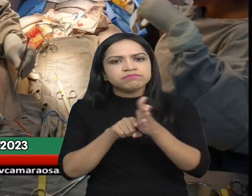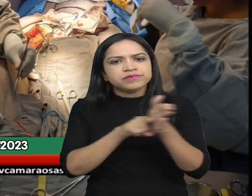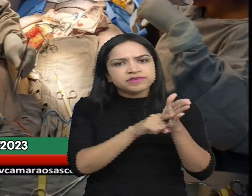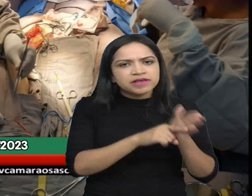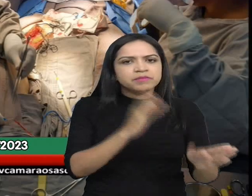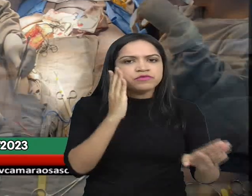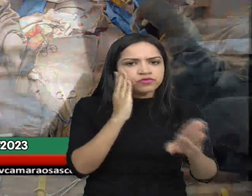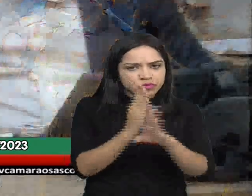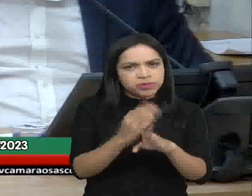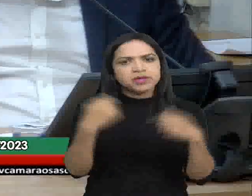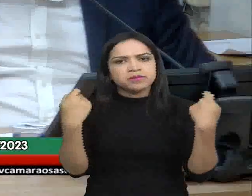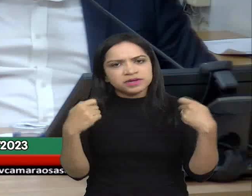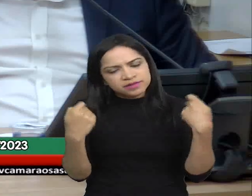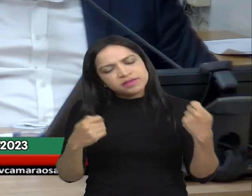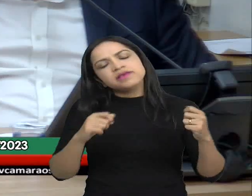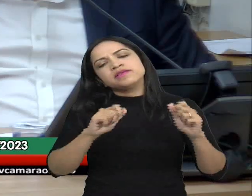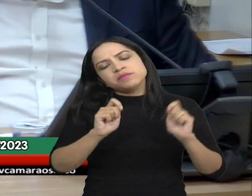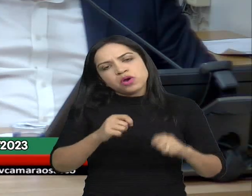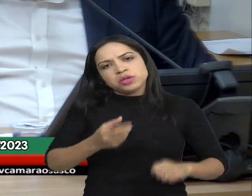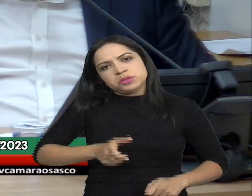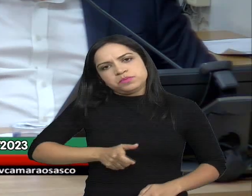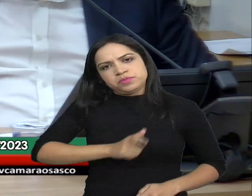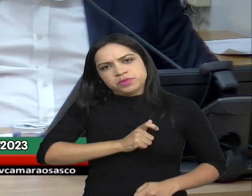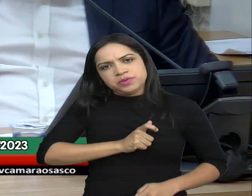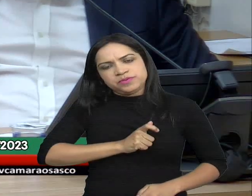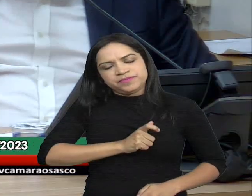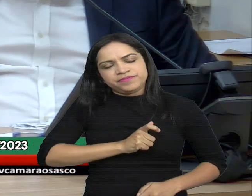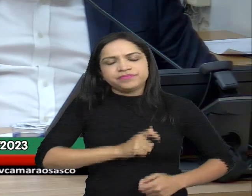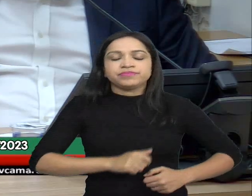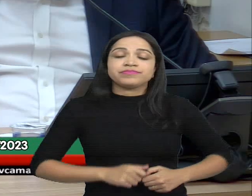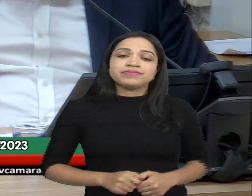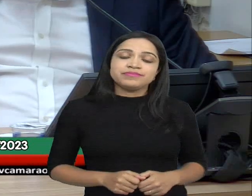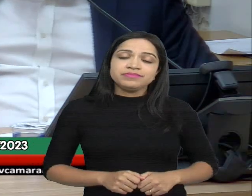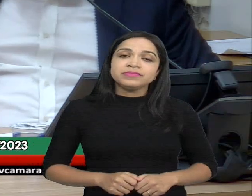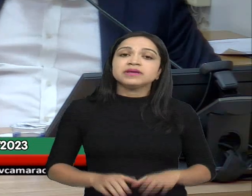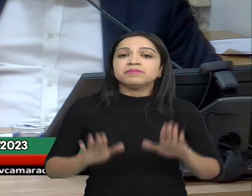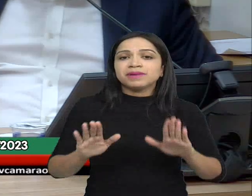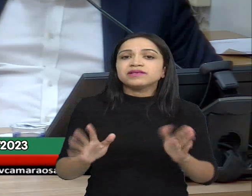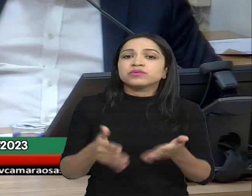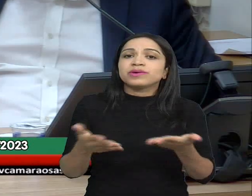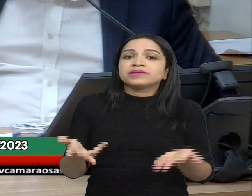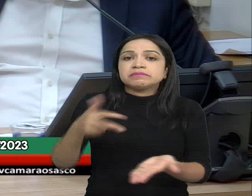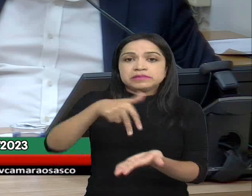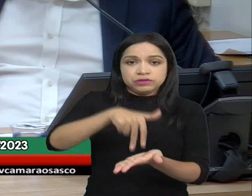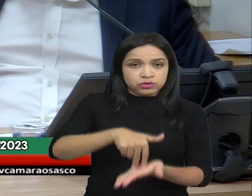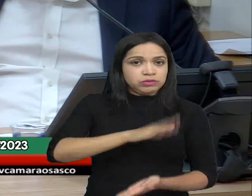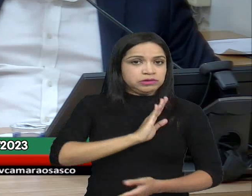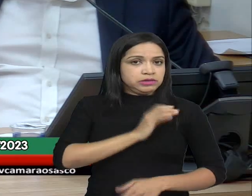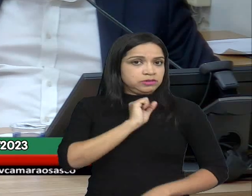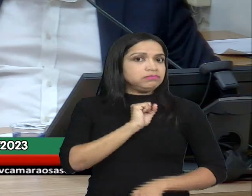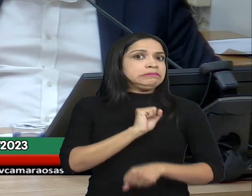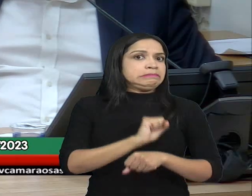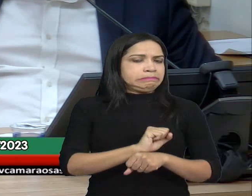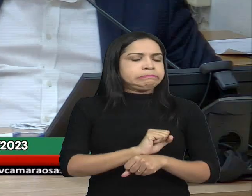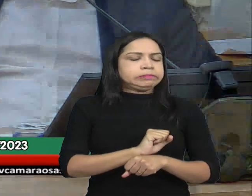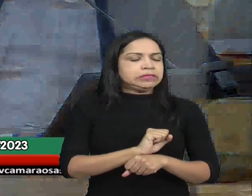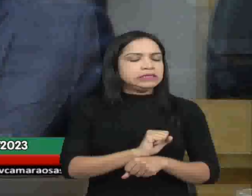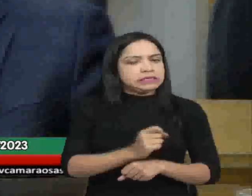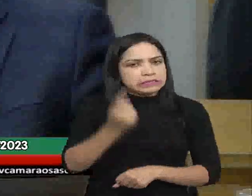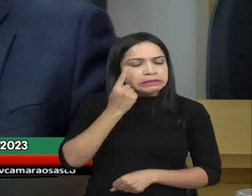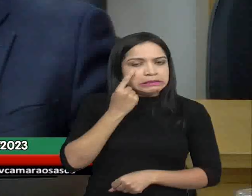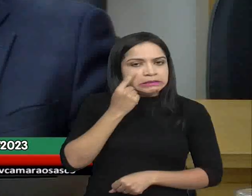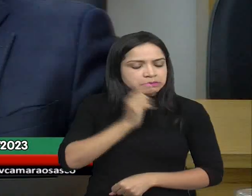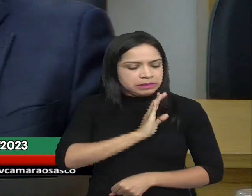vereadora, nem todos os pacientes, quando o paciente chega infartado e a lesão está numa anatomia